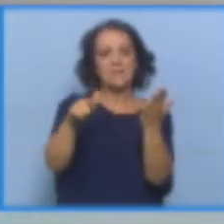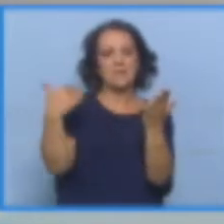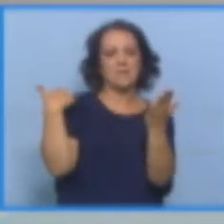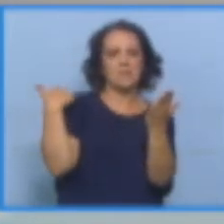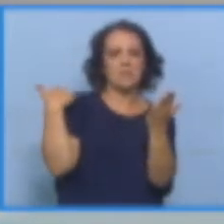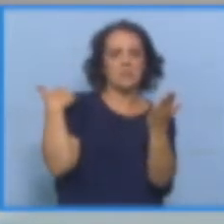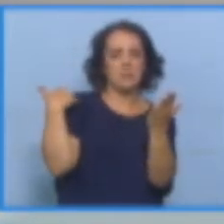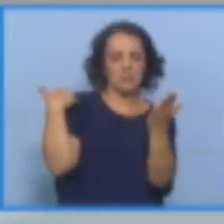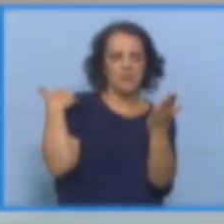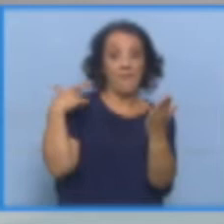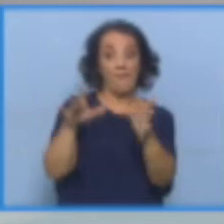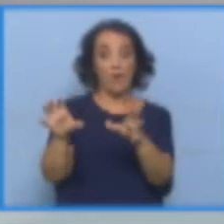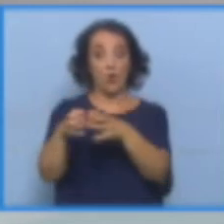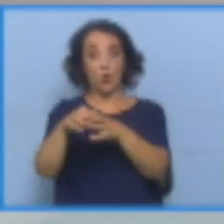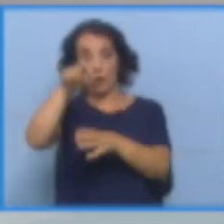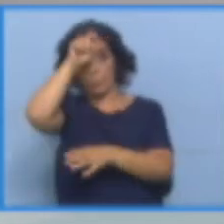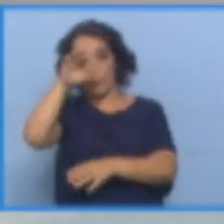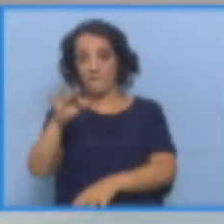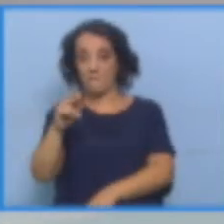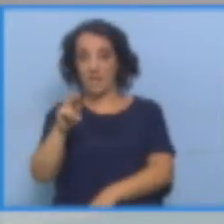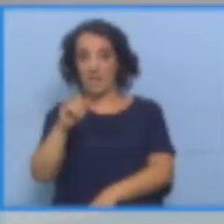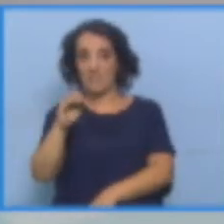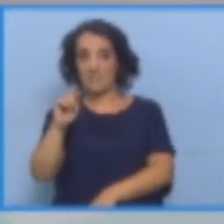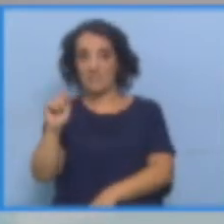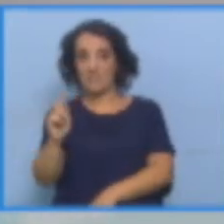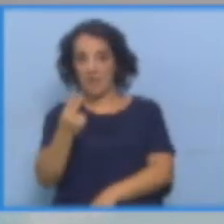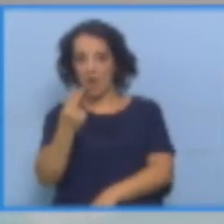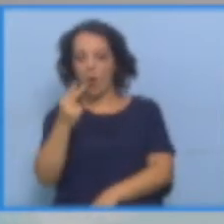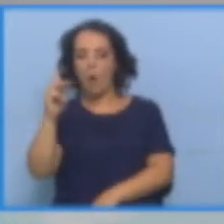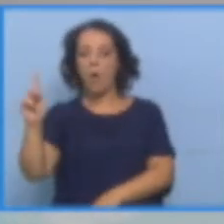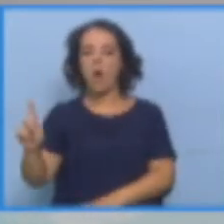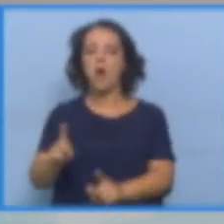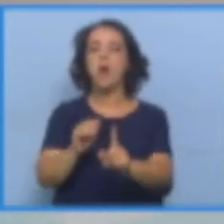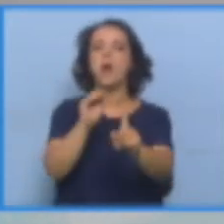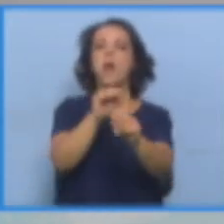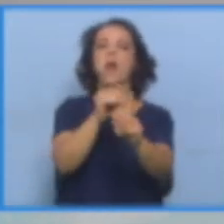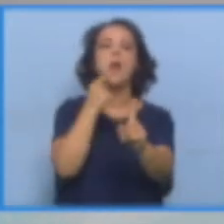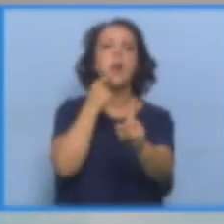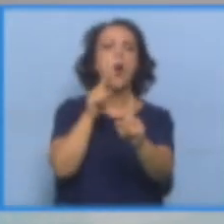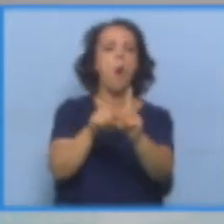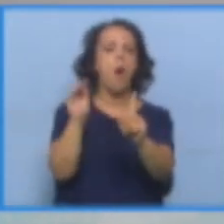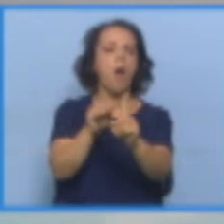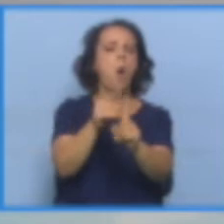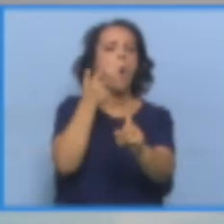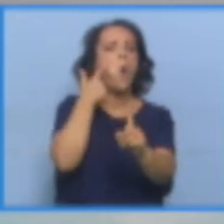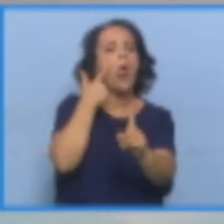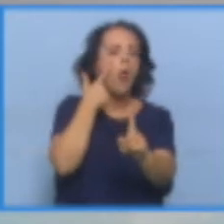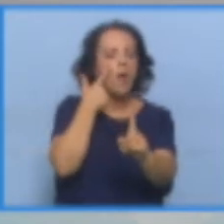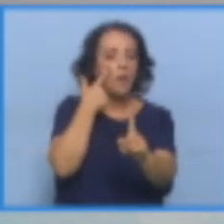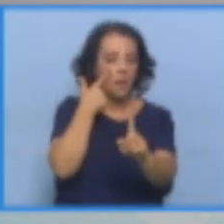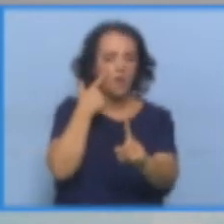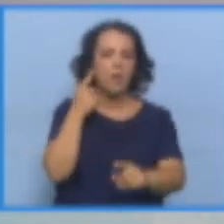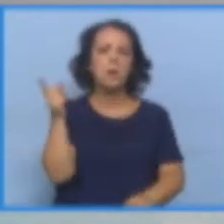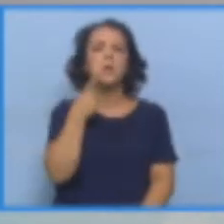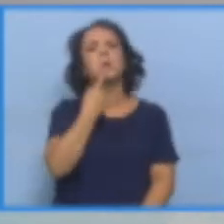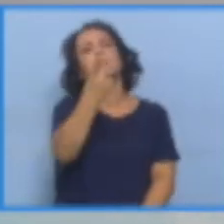um grupo de fariseus aproxima-se de Jesus para o experimentarem. E pergunta, pode